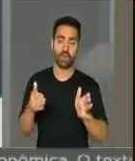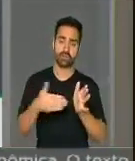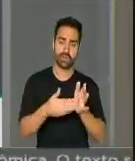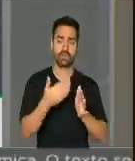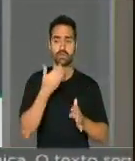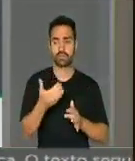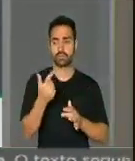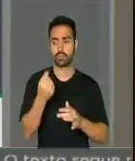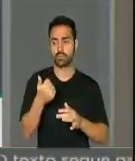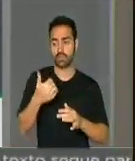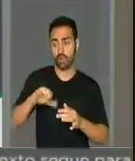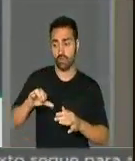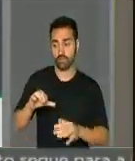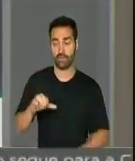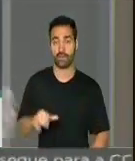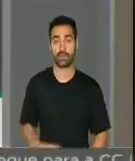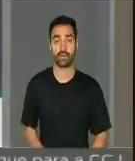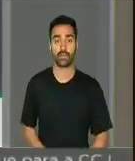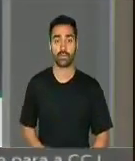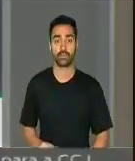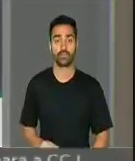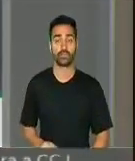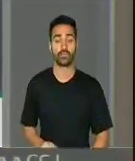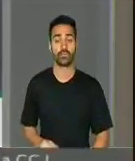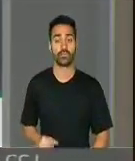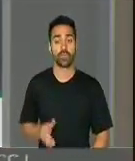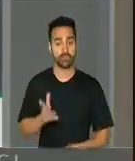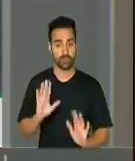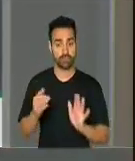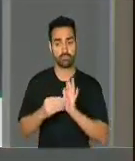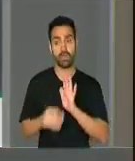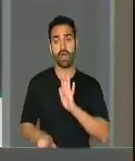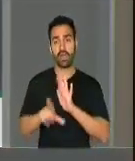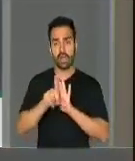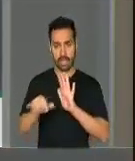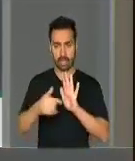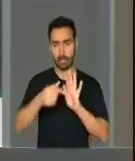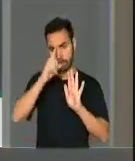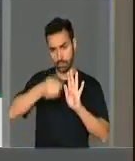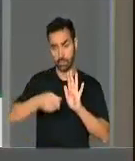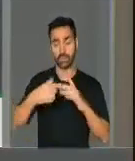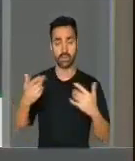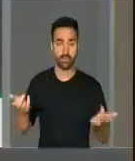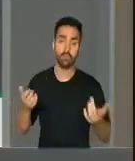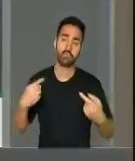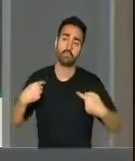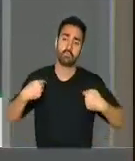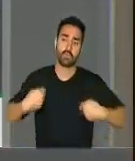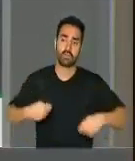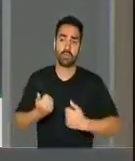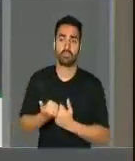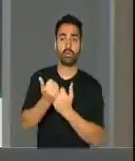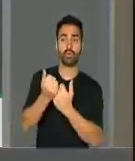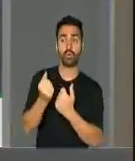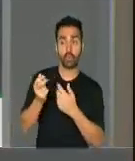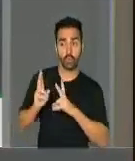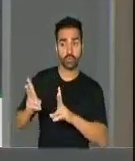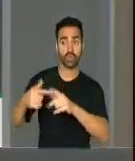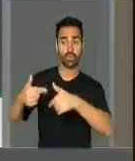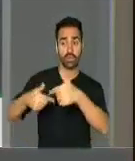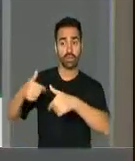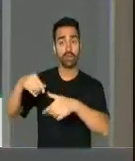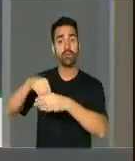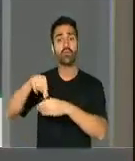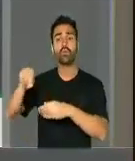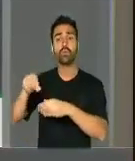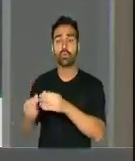dezembro de 2019 dos FUCINES, previsto pela Lei de Audiovisual, dão a necessária sustentação à continuidade da